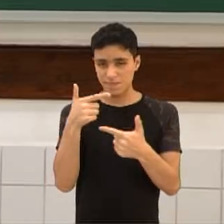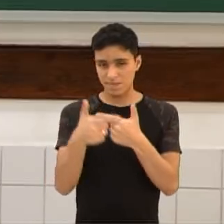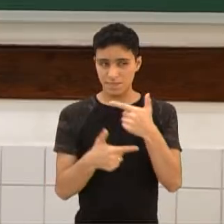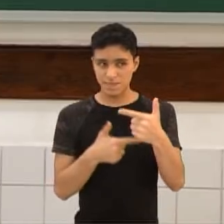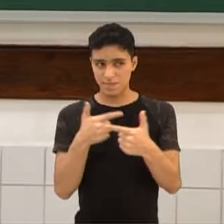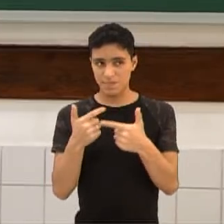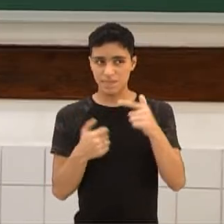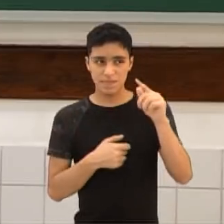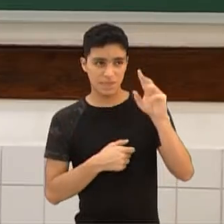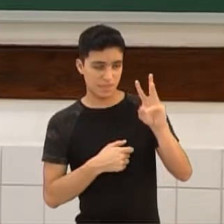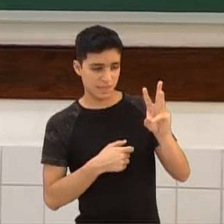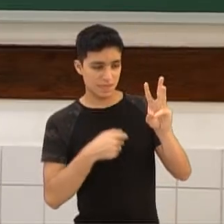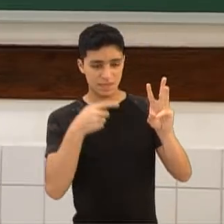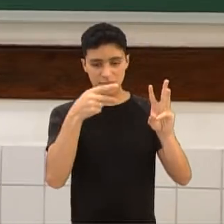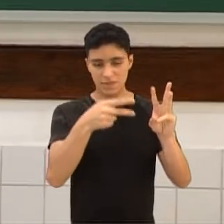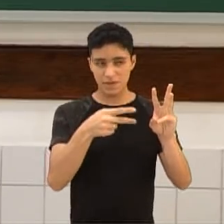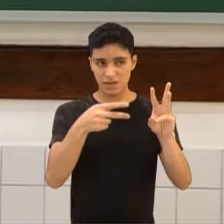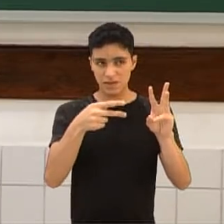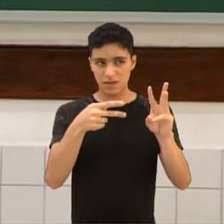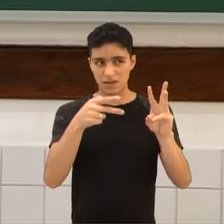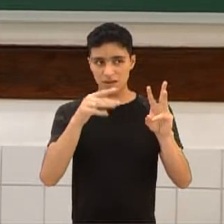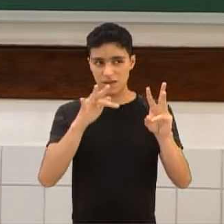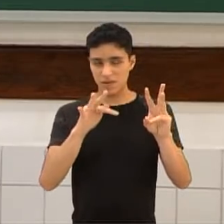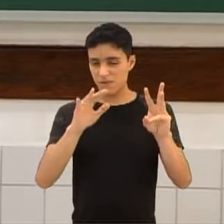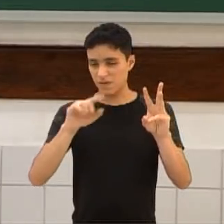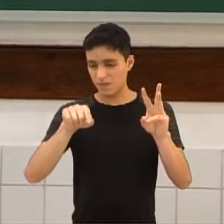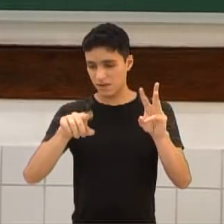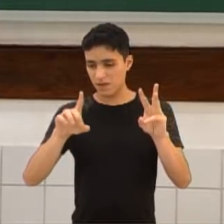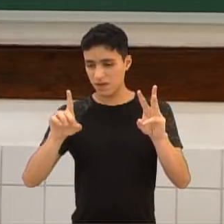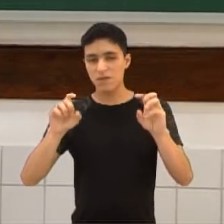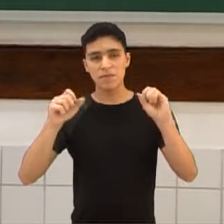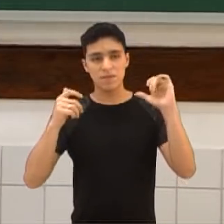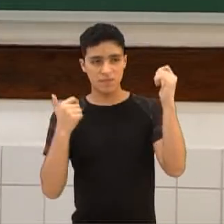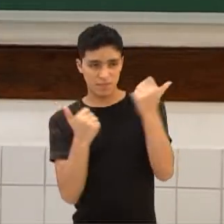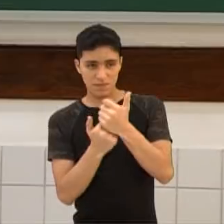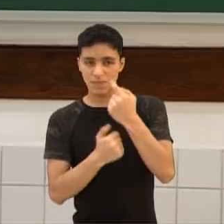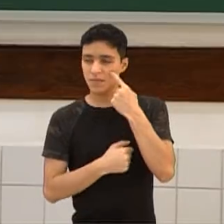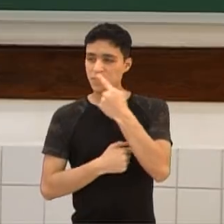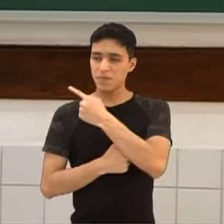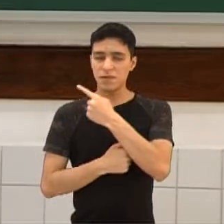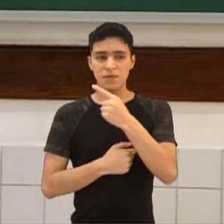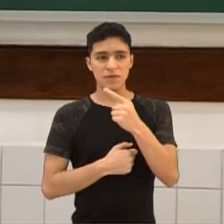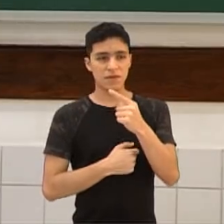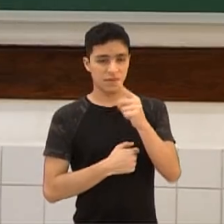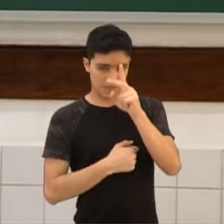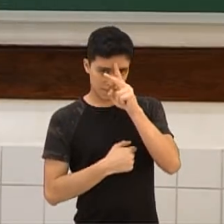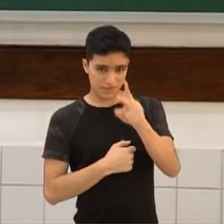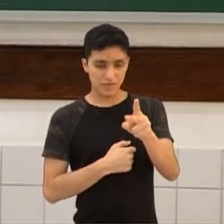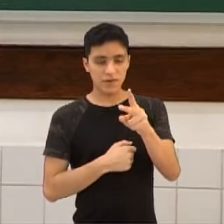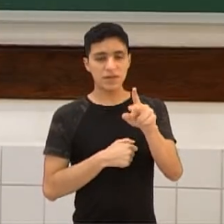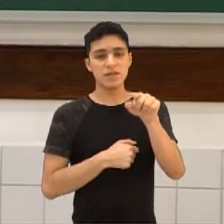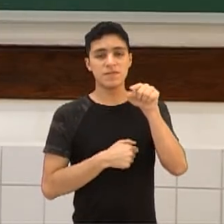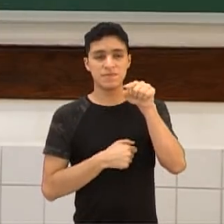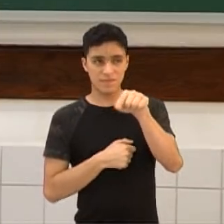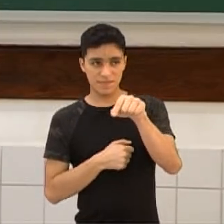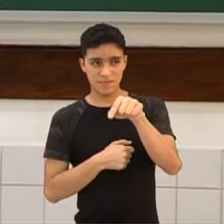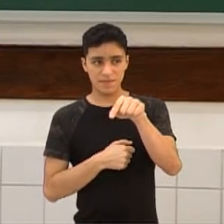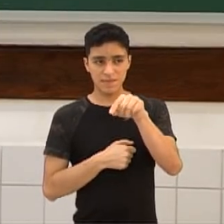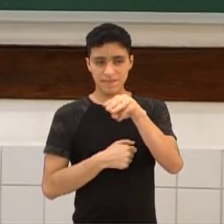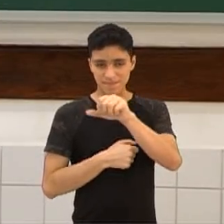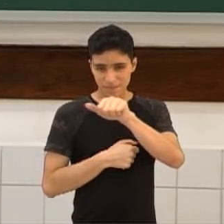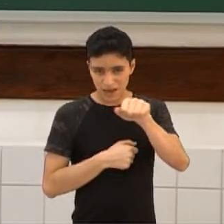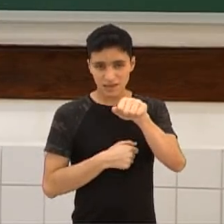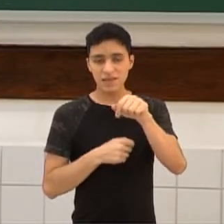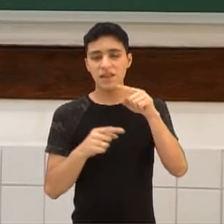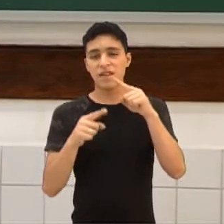é força vezes distância, eu posso vir aqui fazer uma substituição dessa força por massa vezes aceleração. Então,